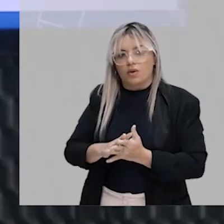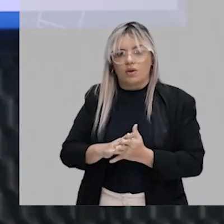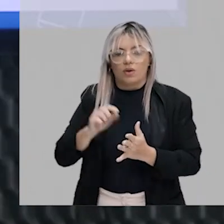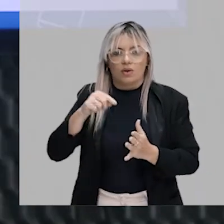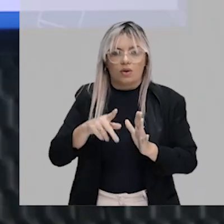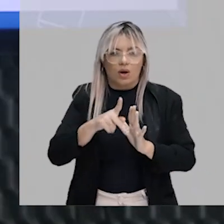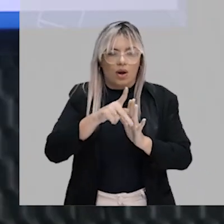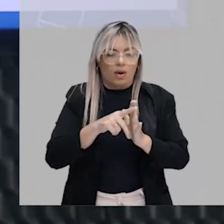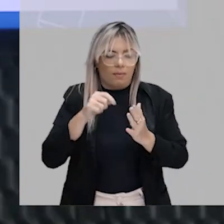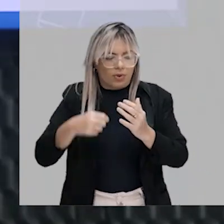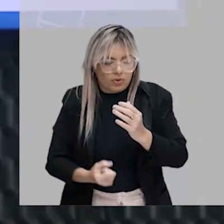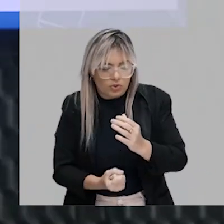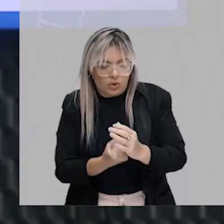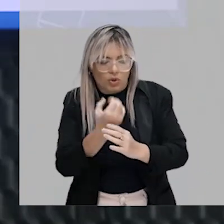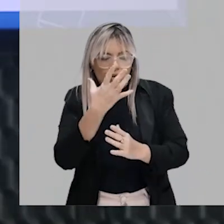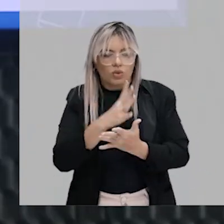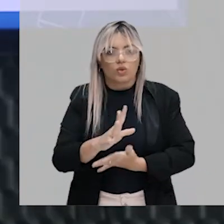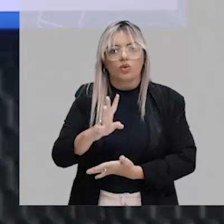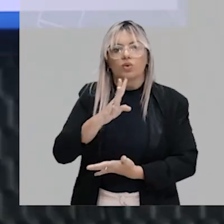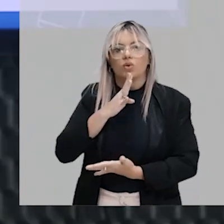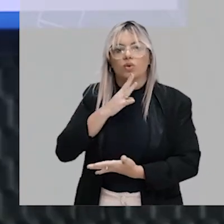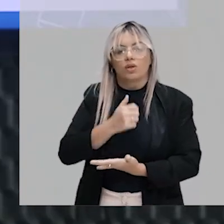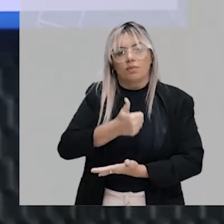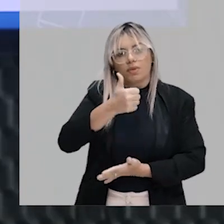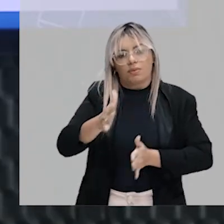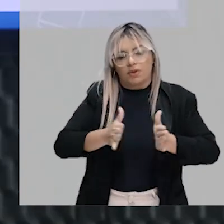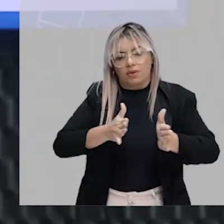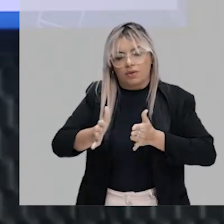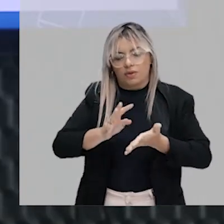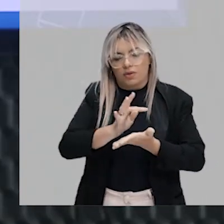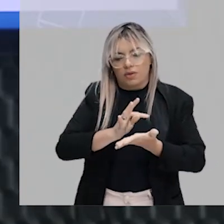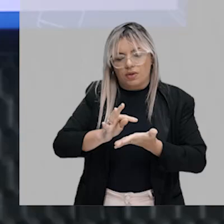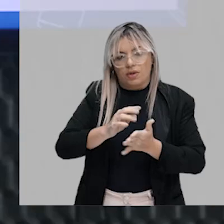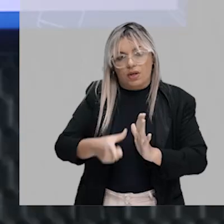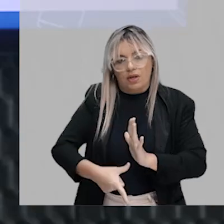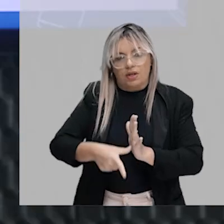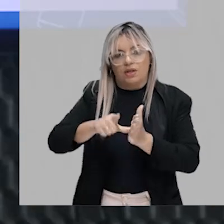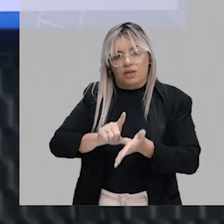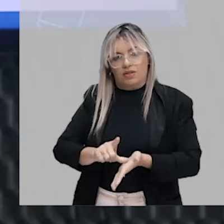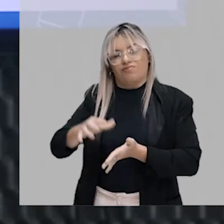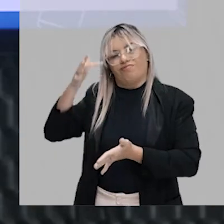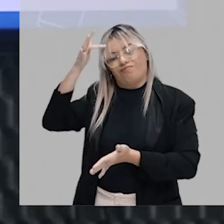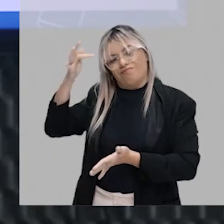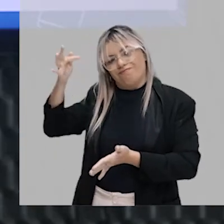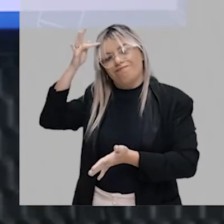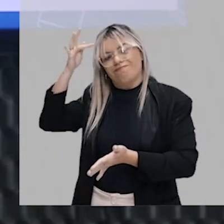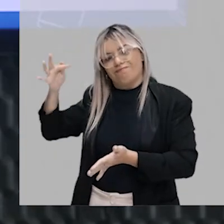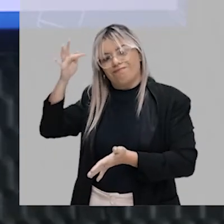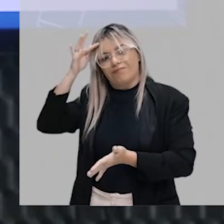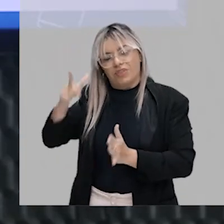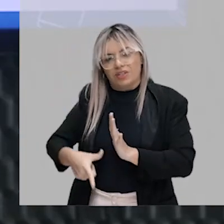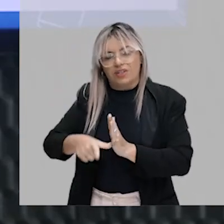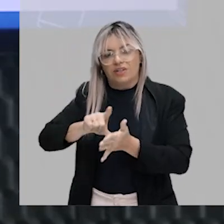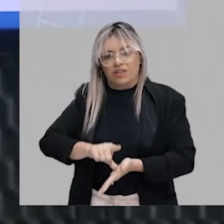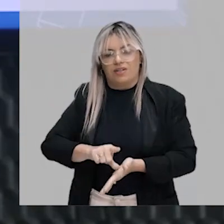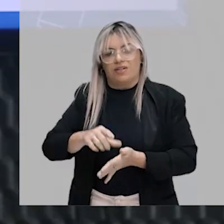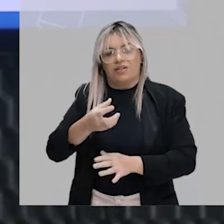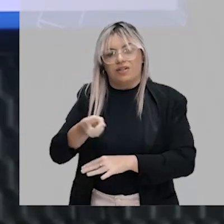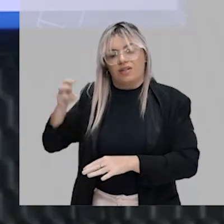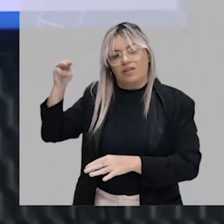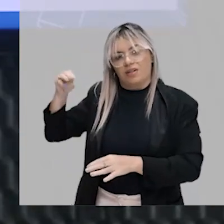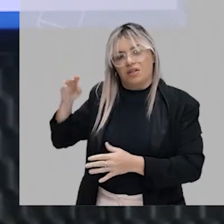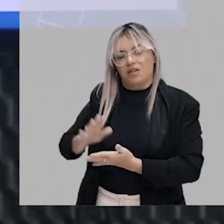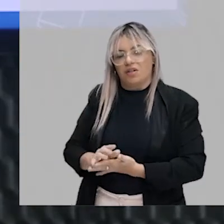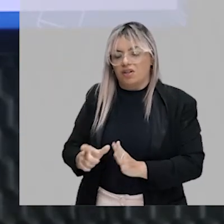do conhecimento dessa primeira fase humana. Antes da filosofia existir, antes da matemática existir, antes de qualquer